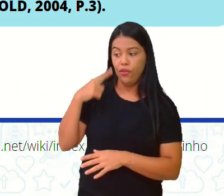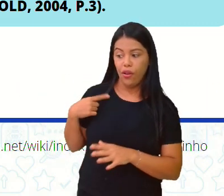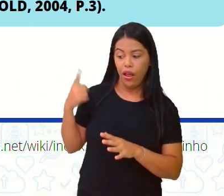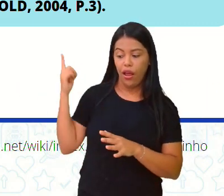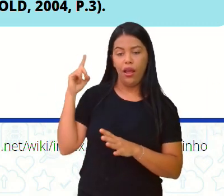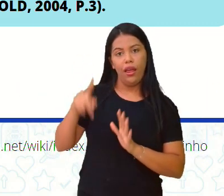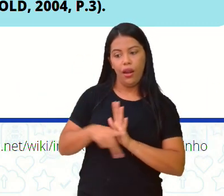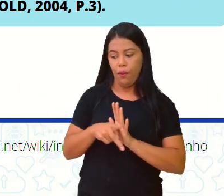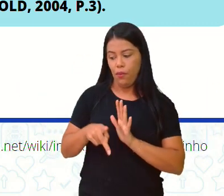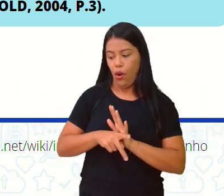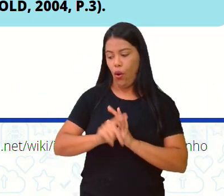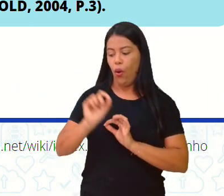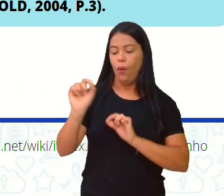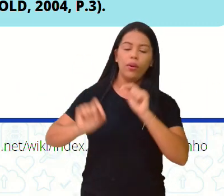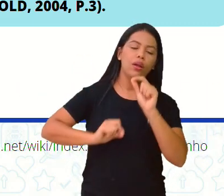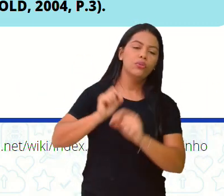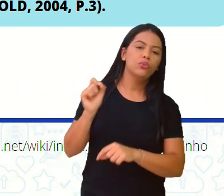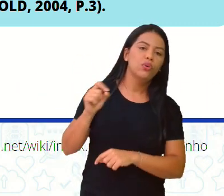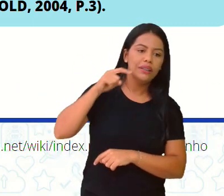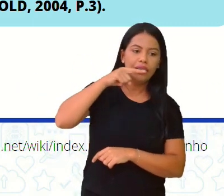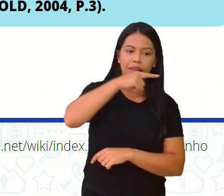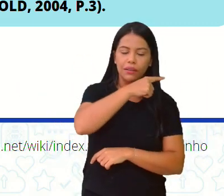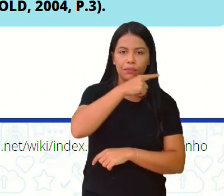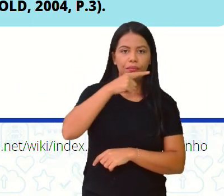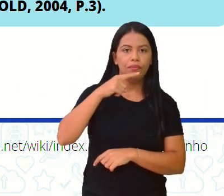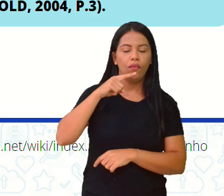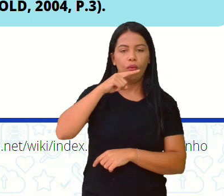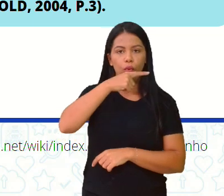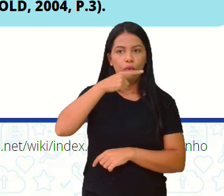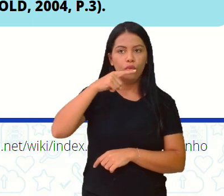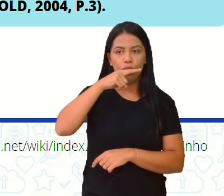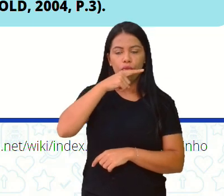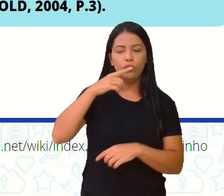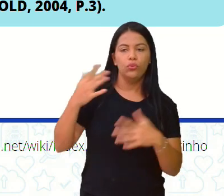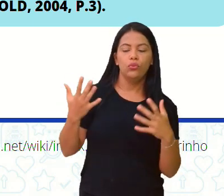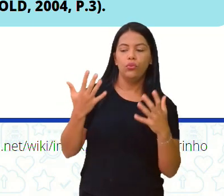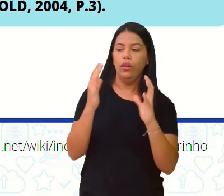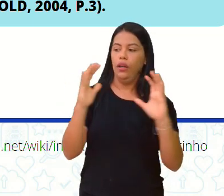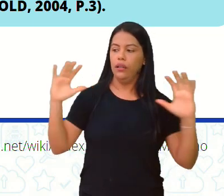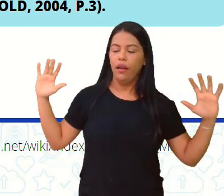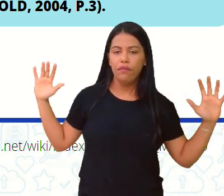que está diretamente ligado a